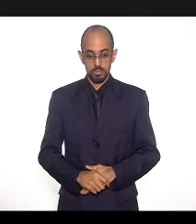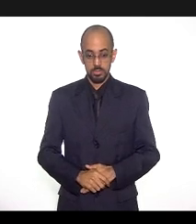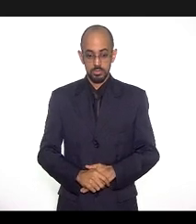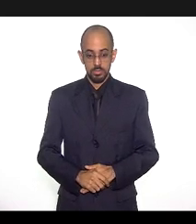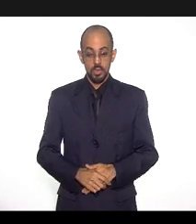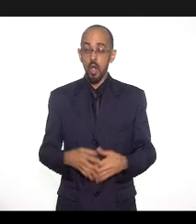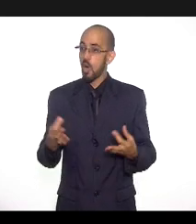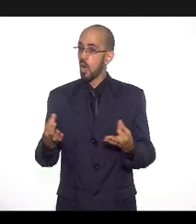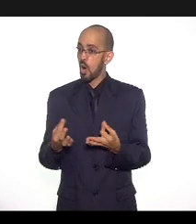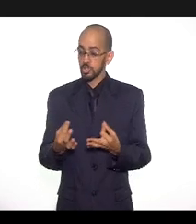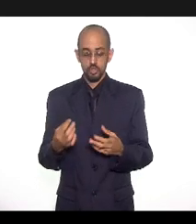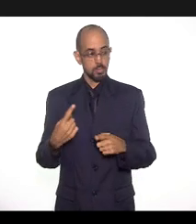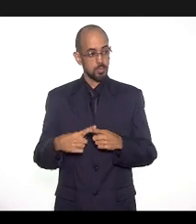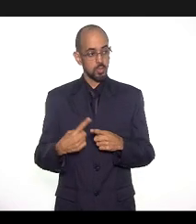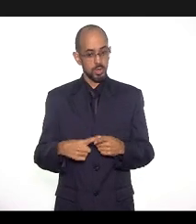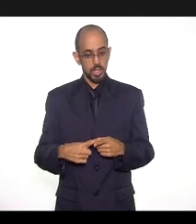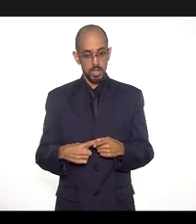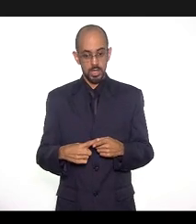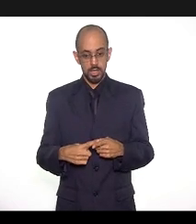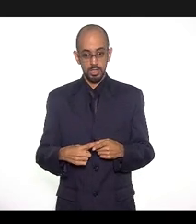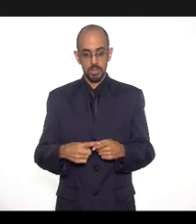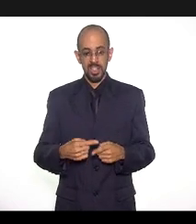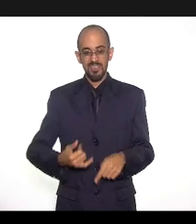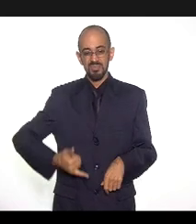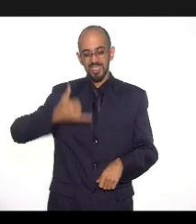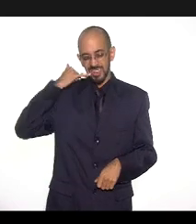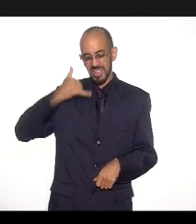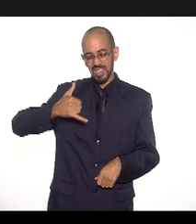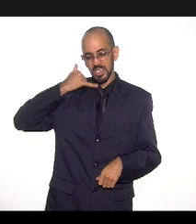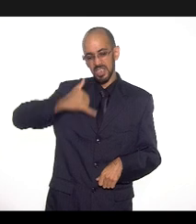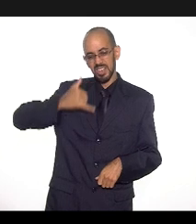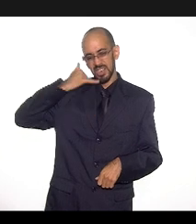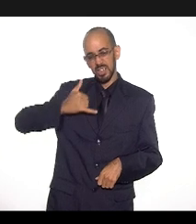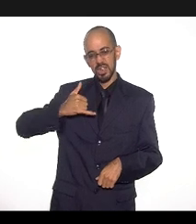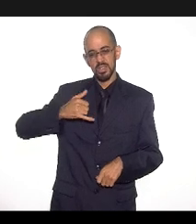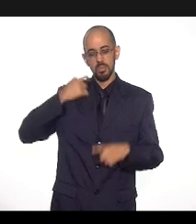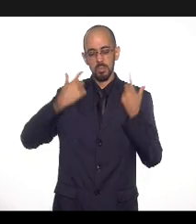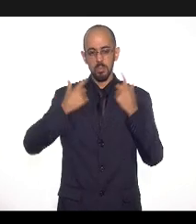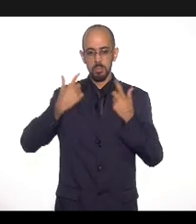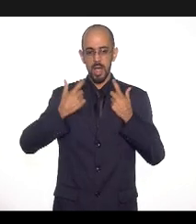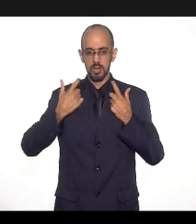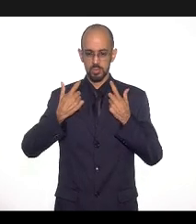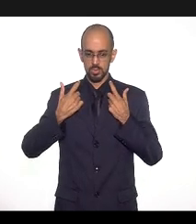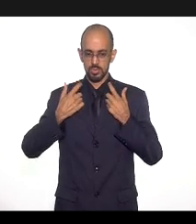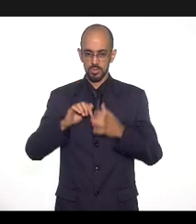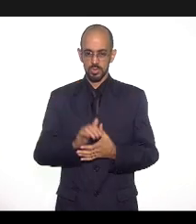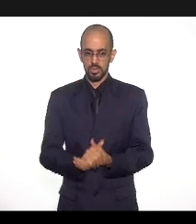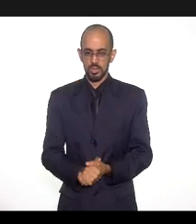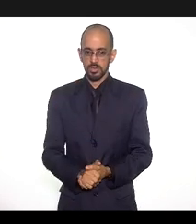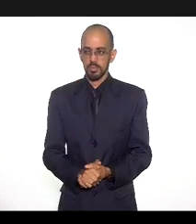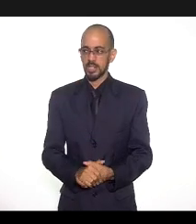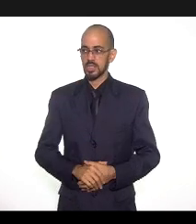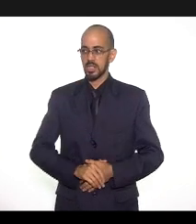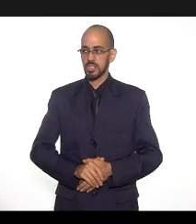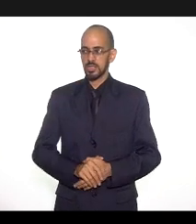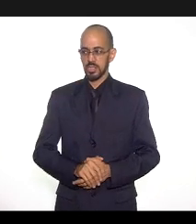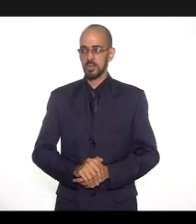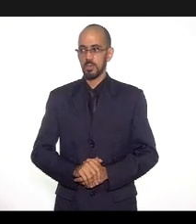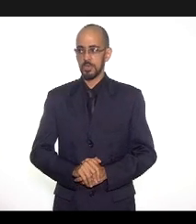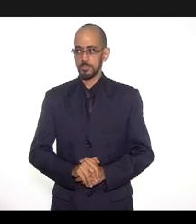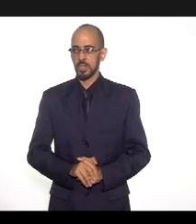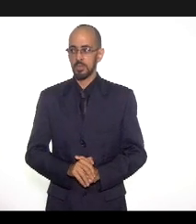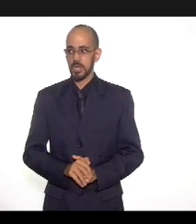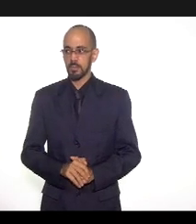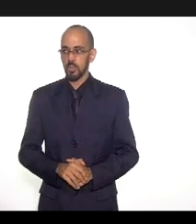Ótimo. Aldeca, isso aqui tem muita gente ligando, entendeu, Márcio? Não, eu preocupado sei. Com isso. Deputado Rosenberg, ouve só. Eu